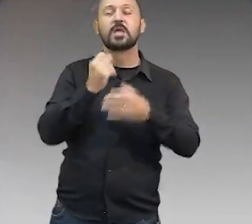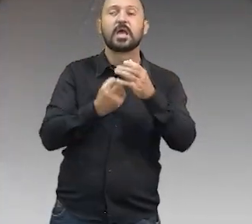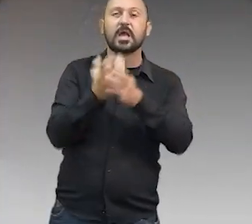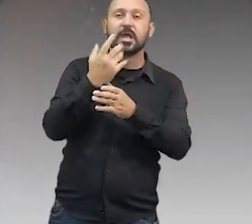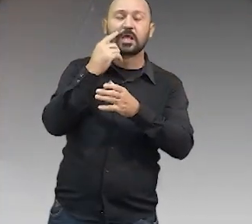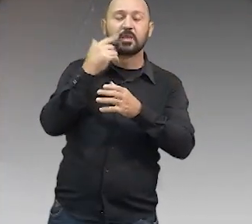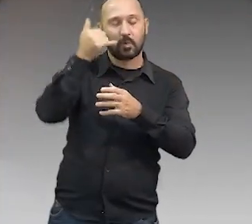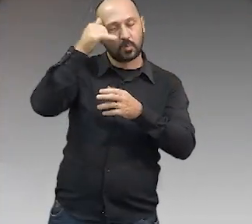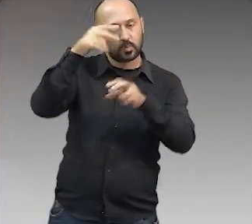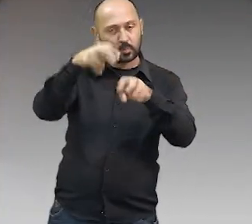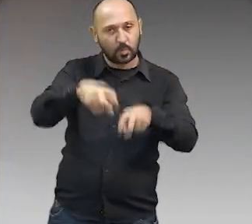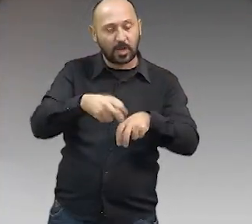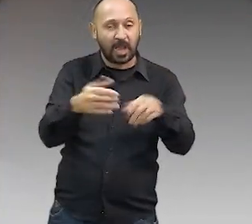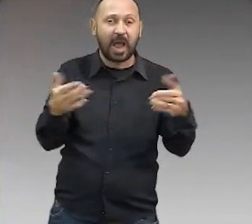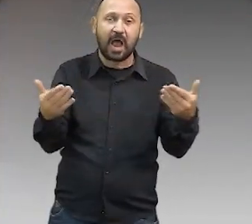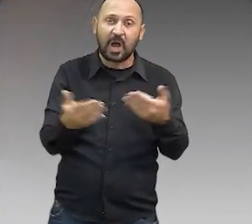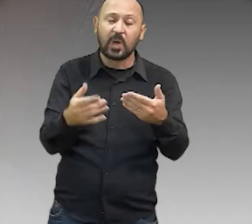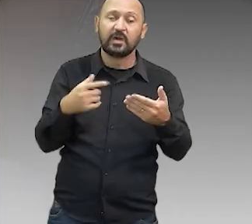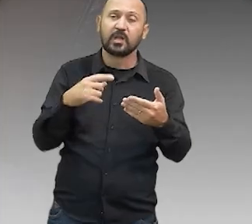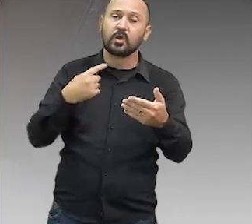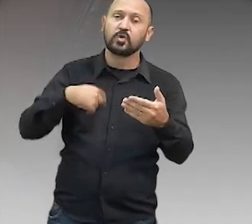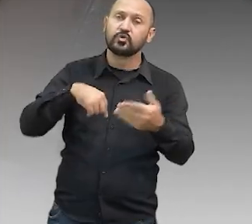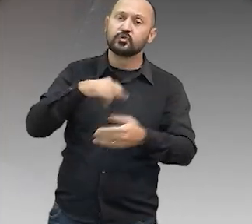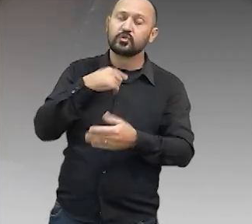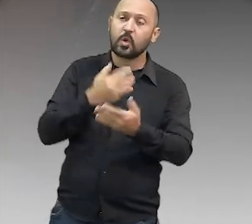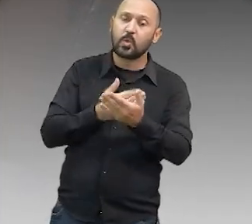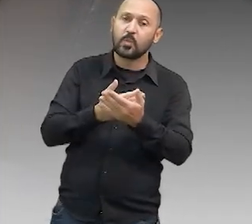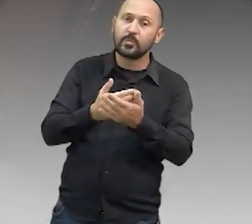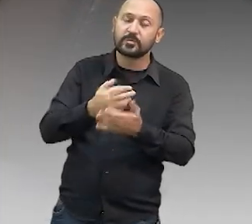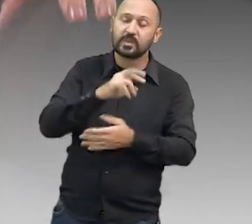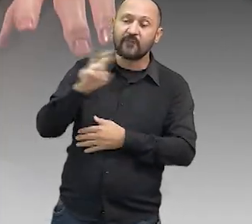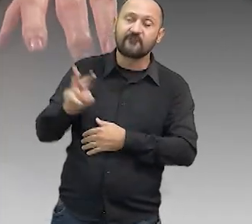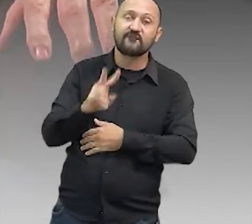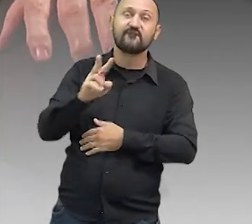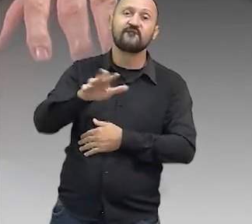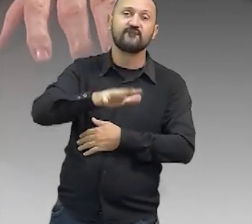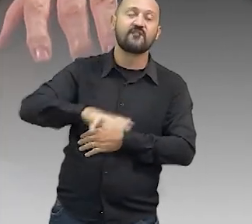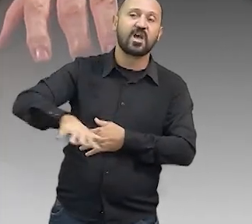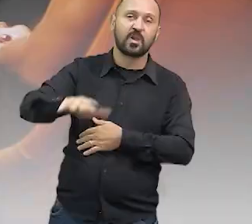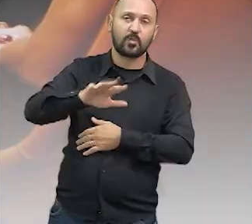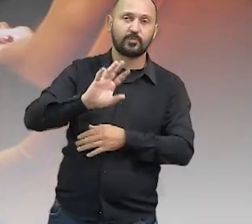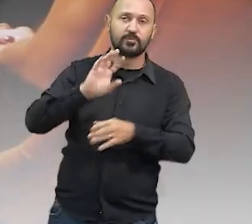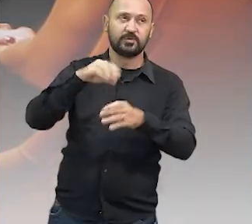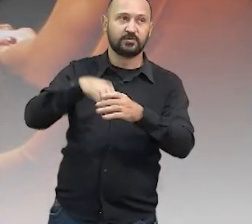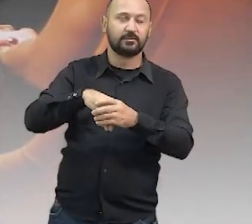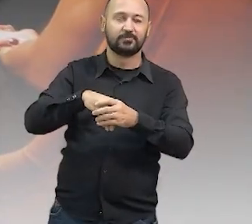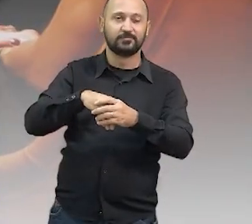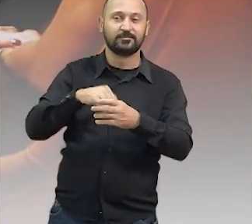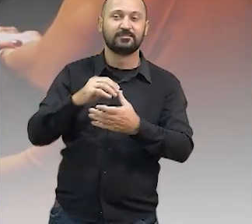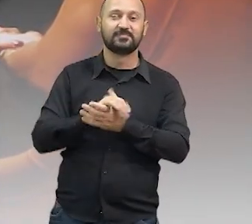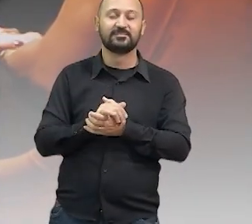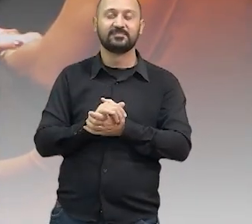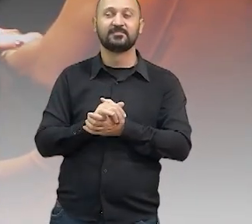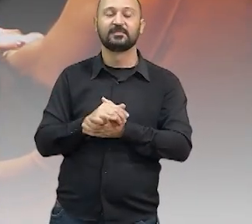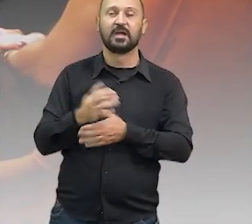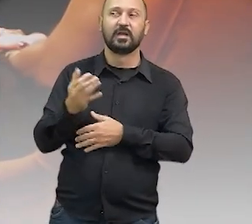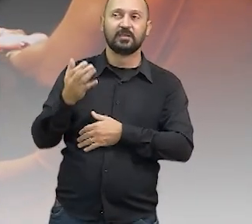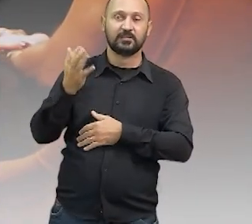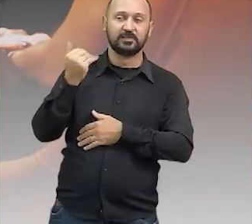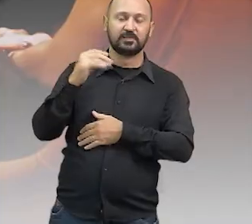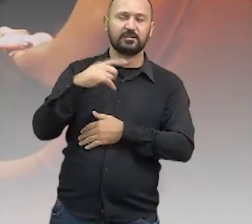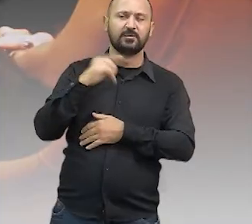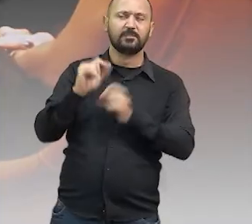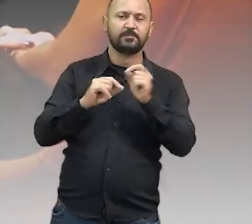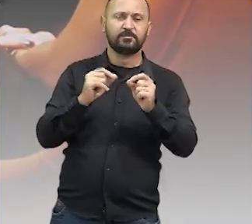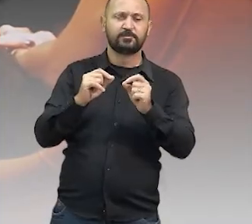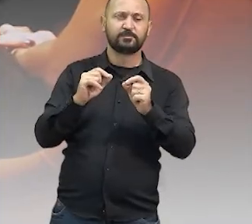por exemplo, na questão do agronegócio. Agora que a gente está começando a dar valor para esse setor, até há